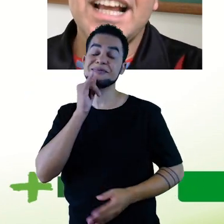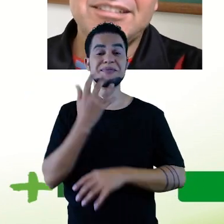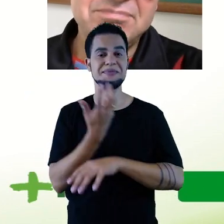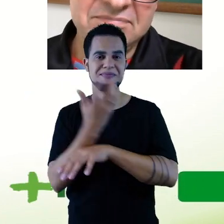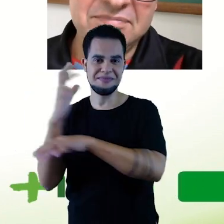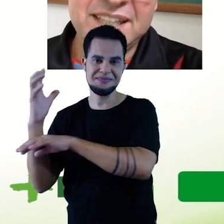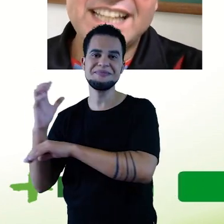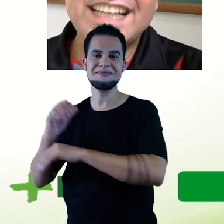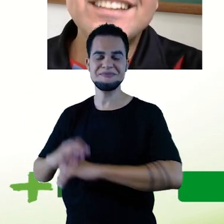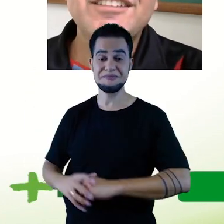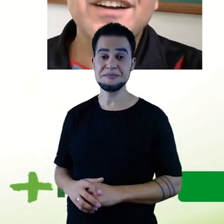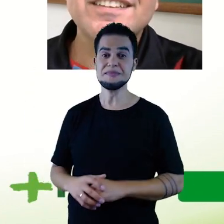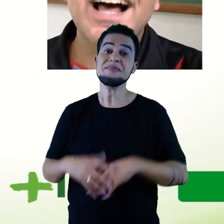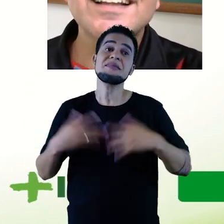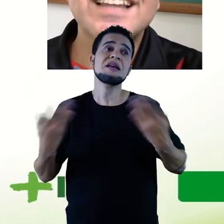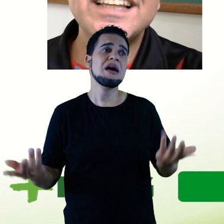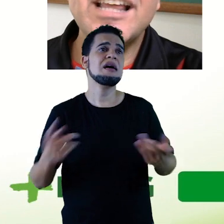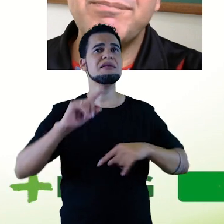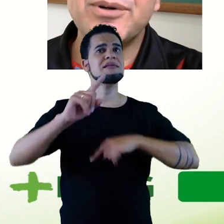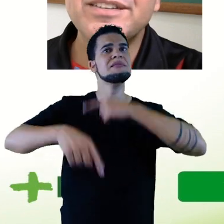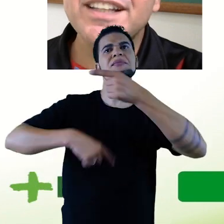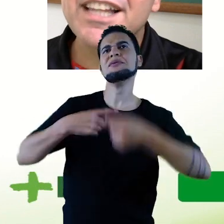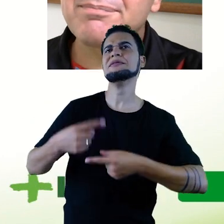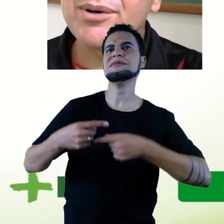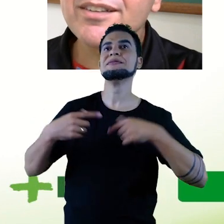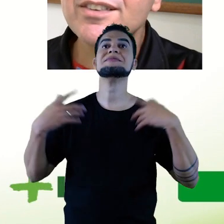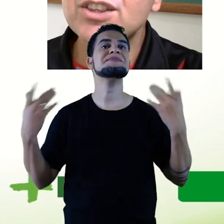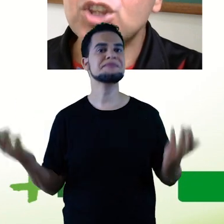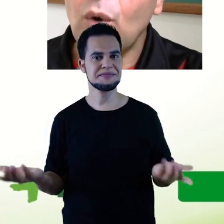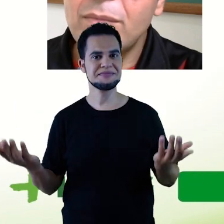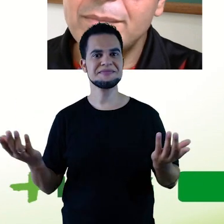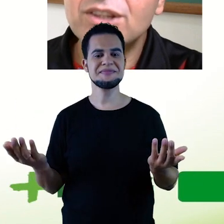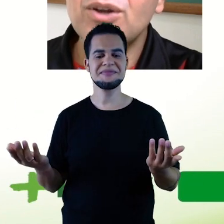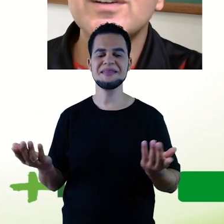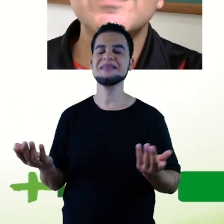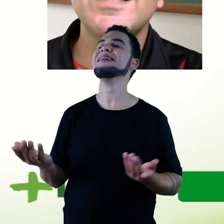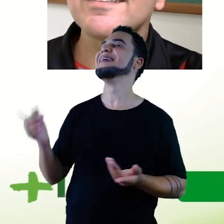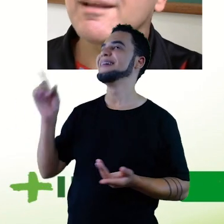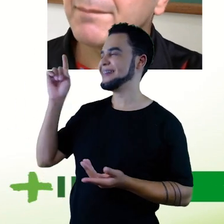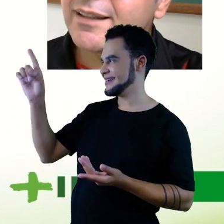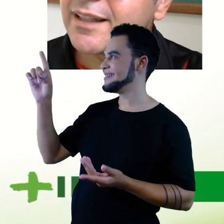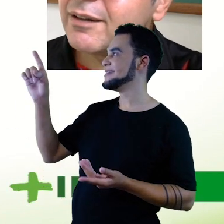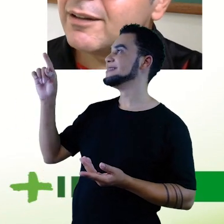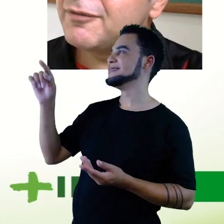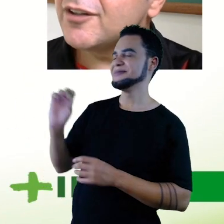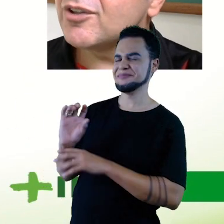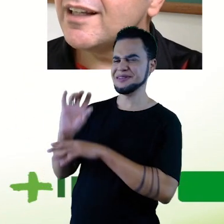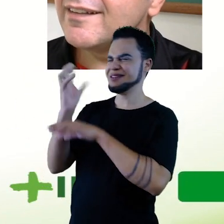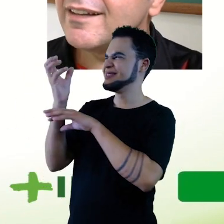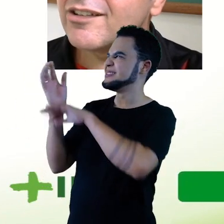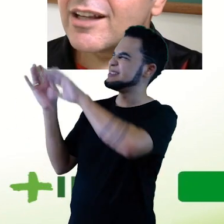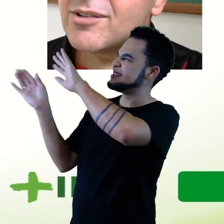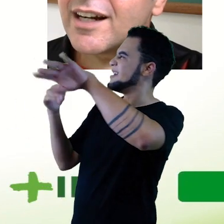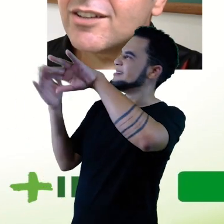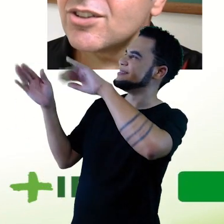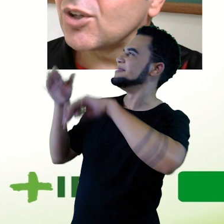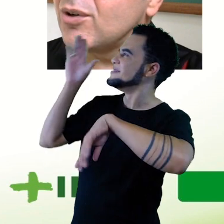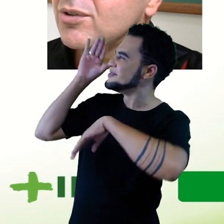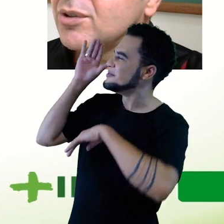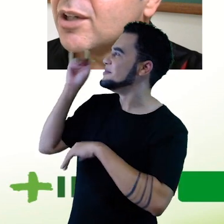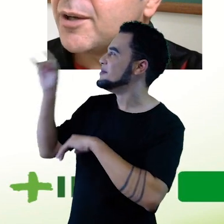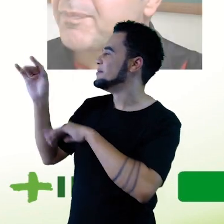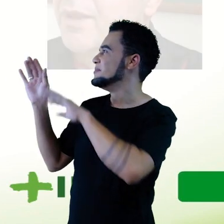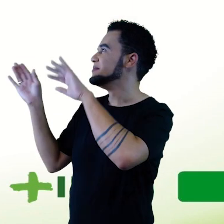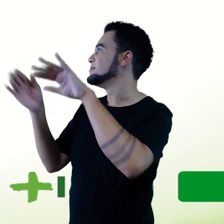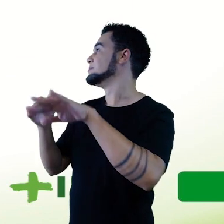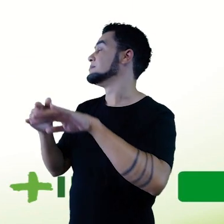tá? E aí você fala assim, ah, tá, e depois? E depois toma mitose, aí essa planta, ô, professor, dá licença, tá com cara de